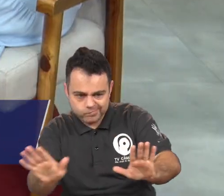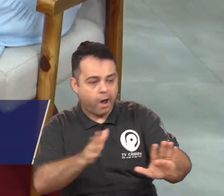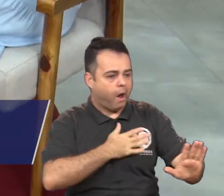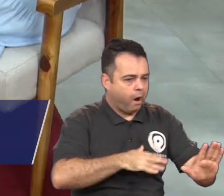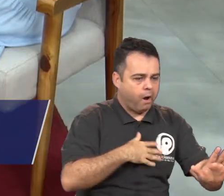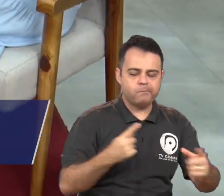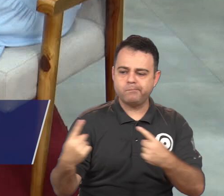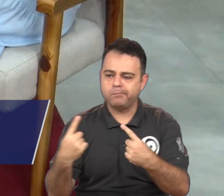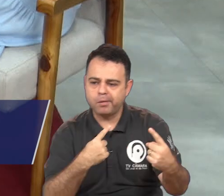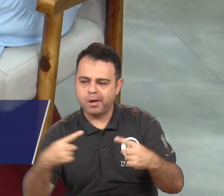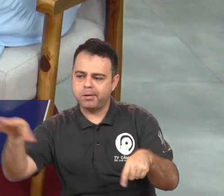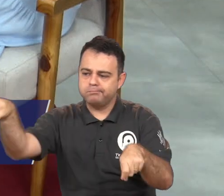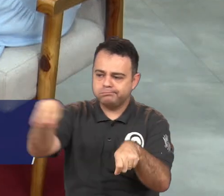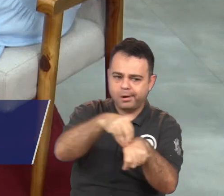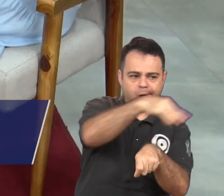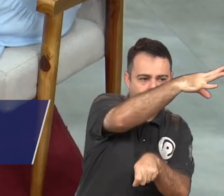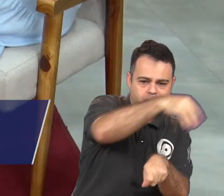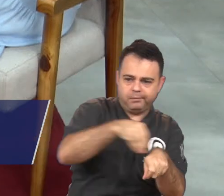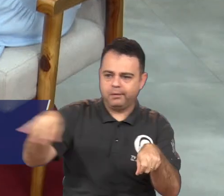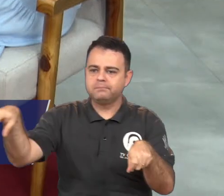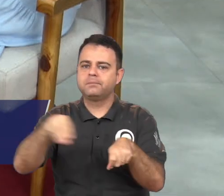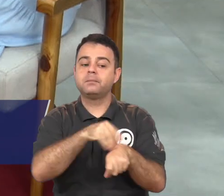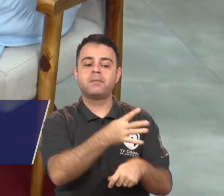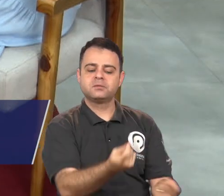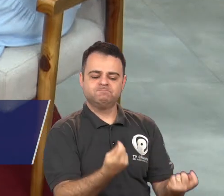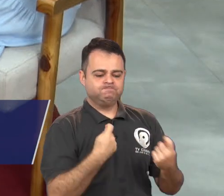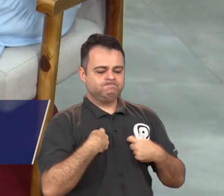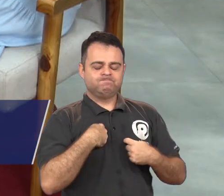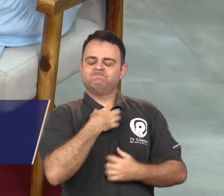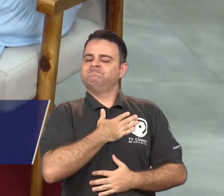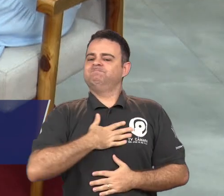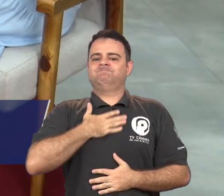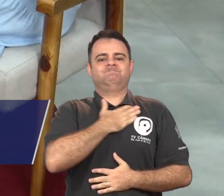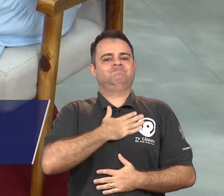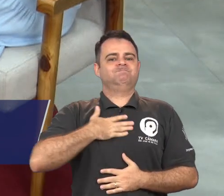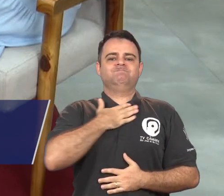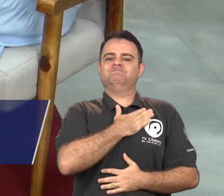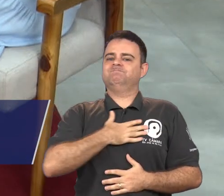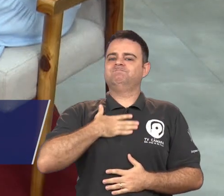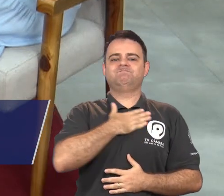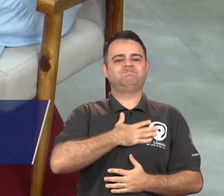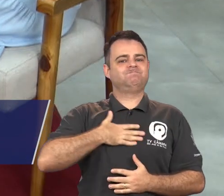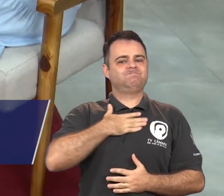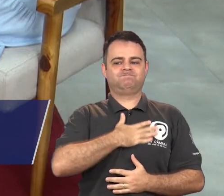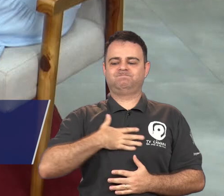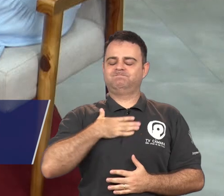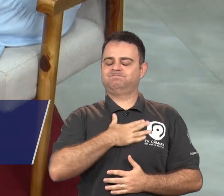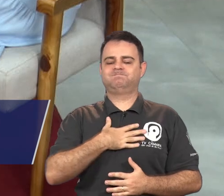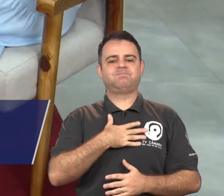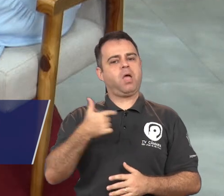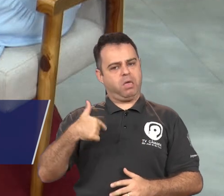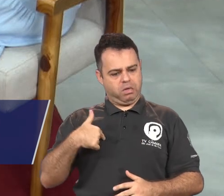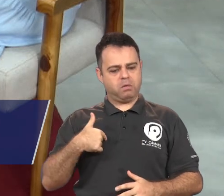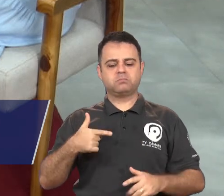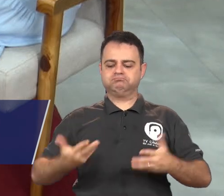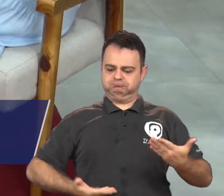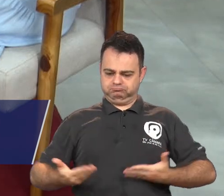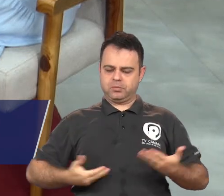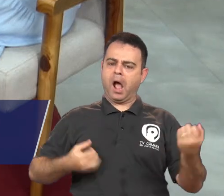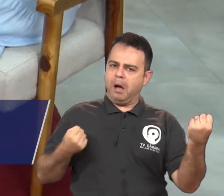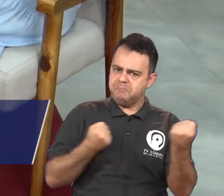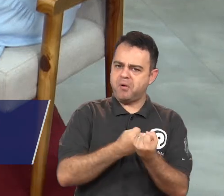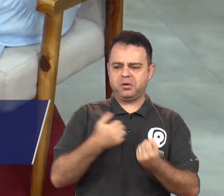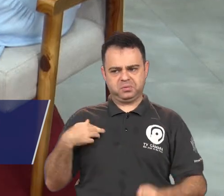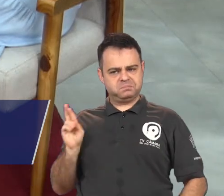é bem difícil, mas é algo que me completa. Eu sempre fui uma pessoa que teve na representação de trabalhadores,